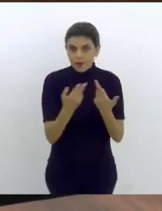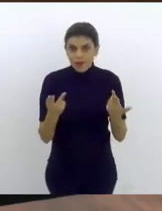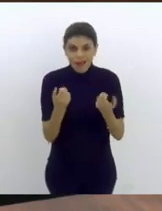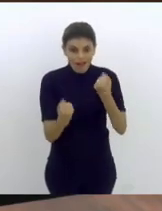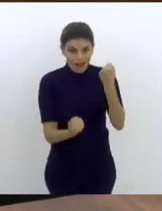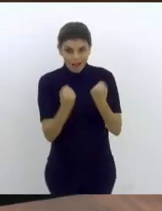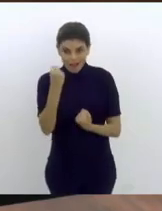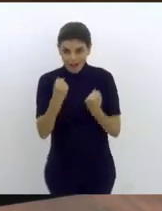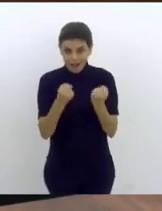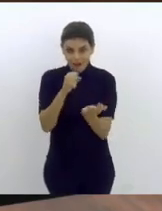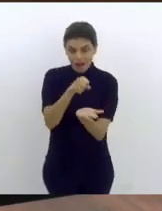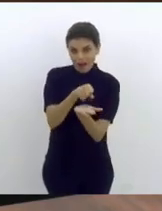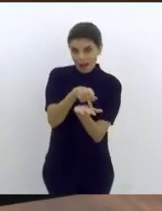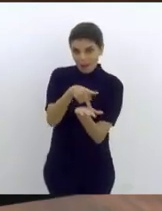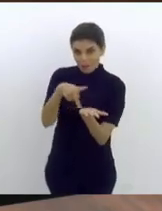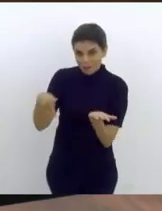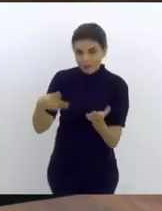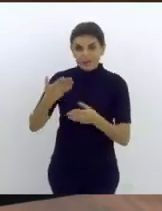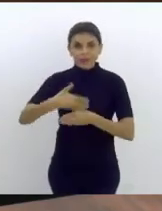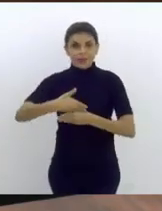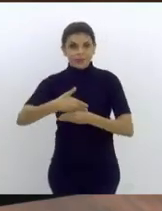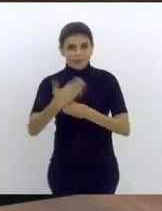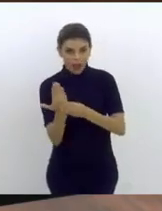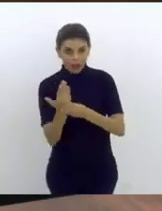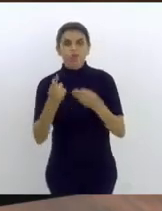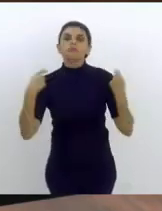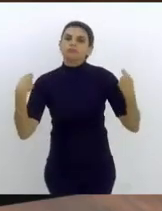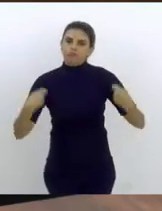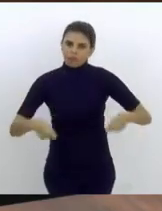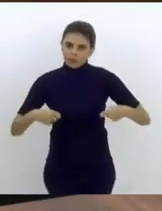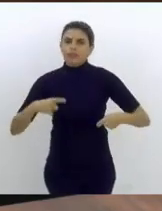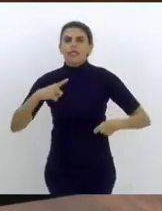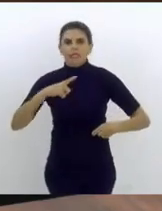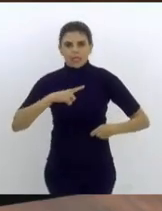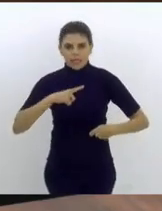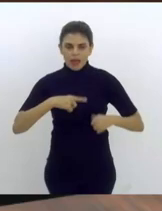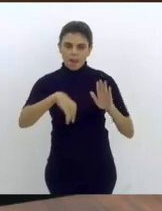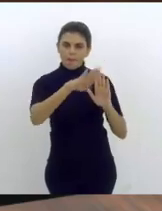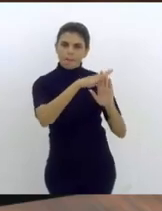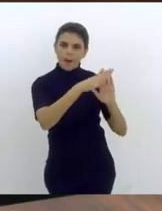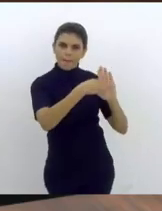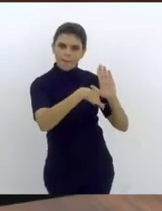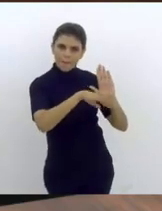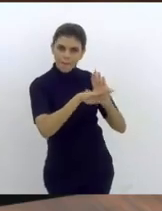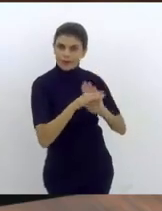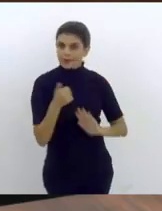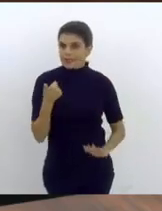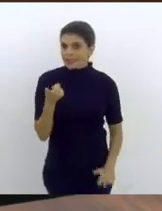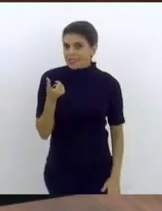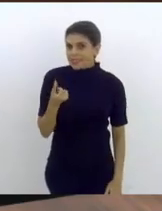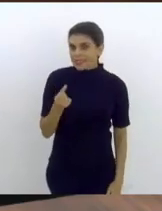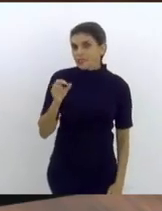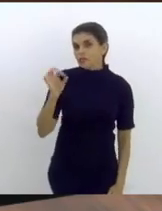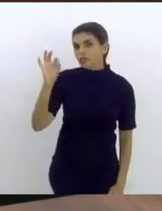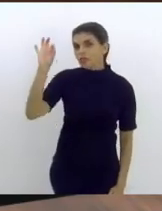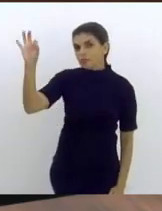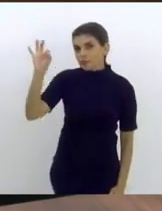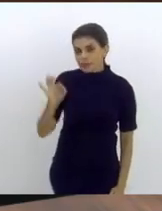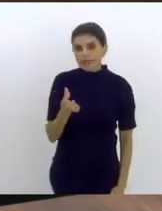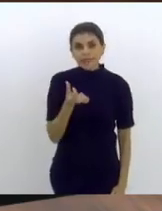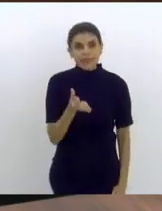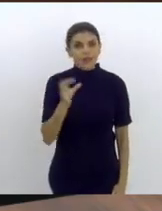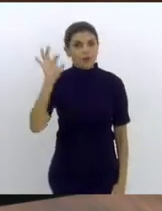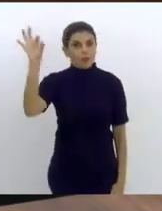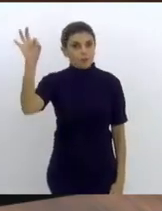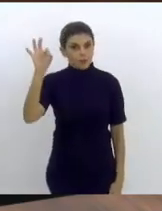de aplicativo e táxi apresentam respectivamente 16% e 6%